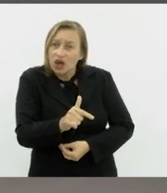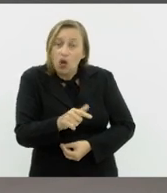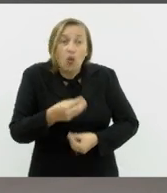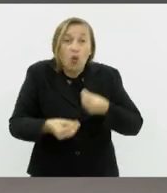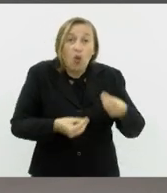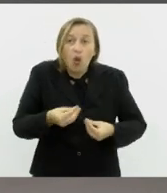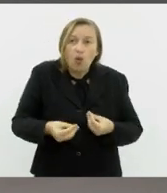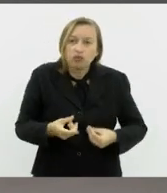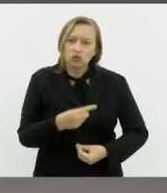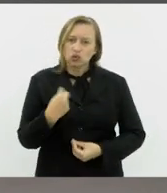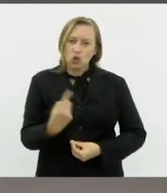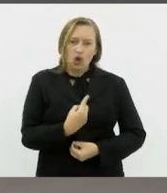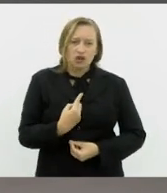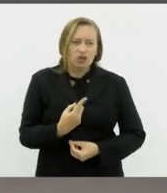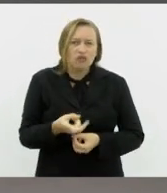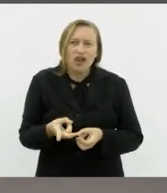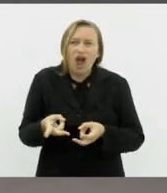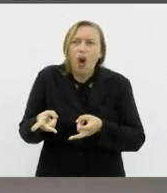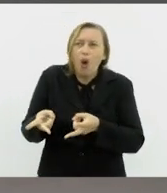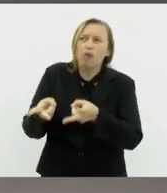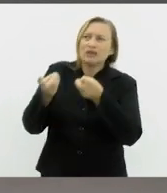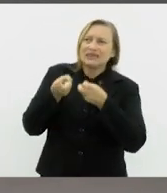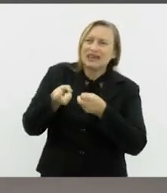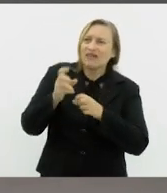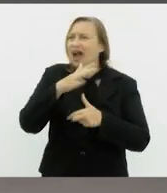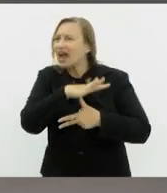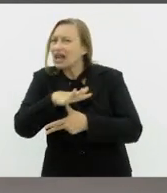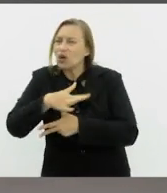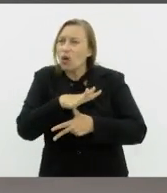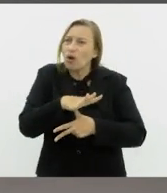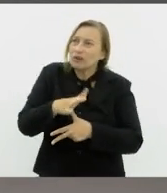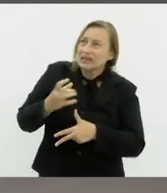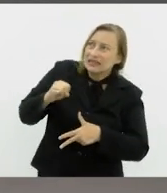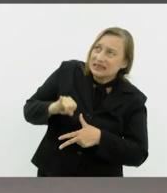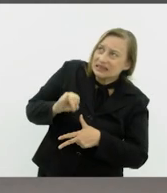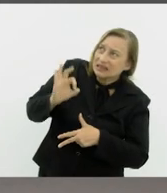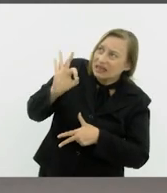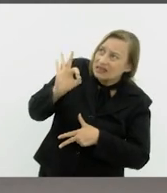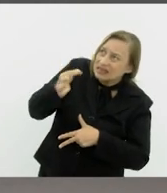identificar helicópteros, se temos condições de identificar se eles estão na altitude